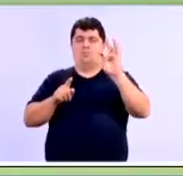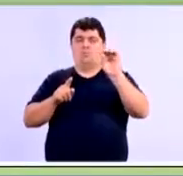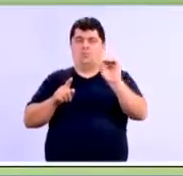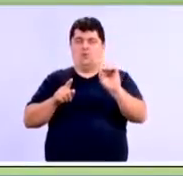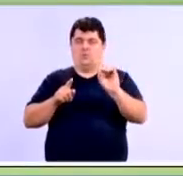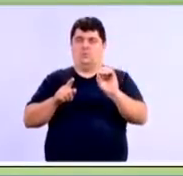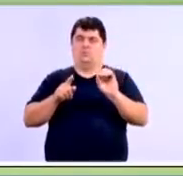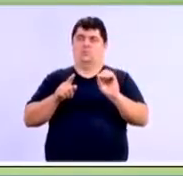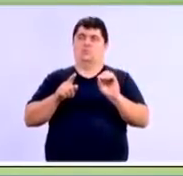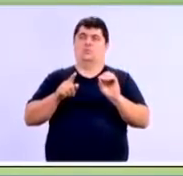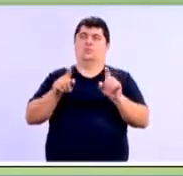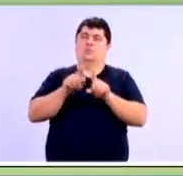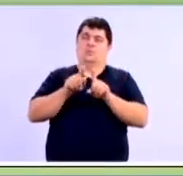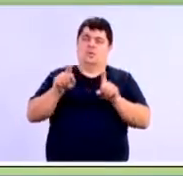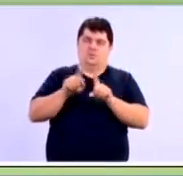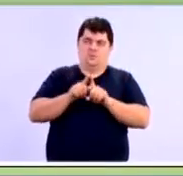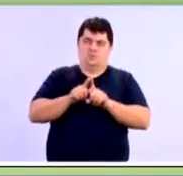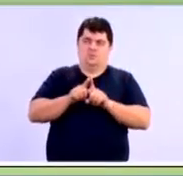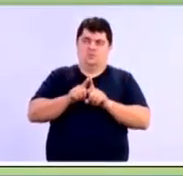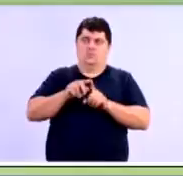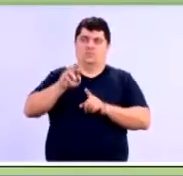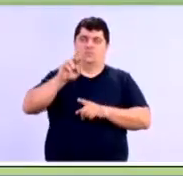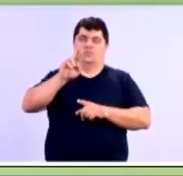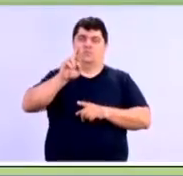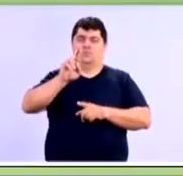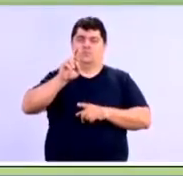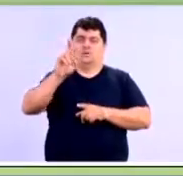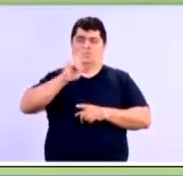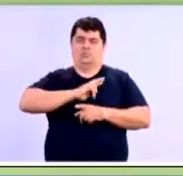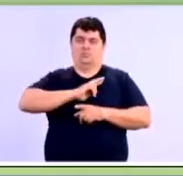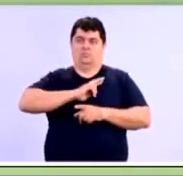bruto, como também o resultado